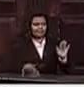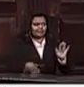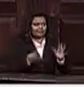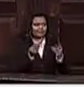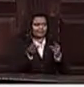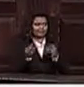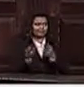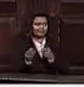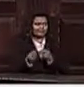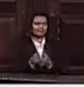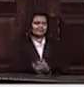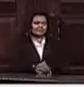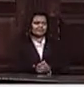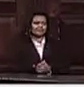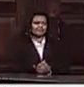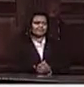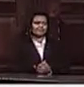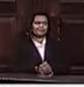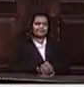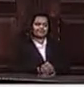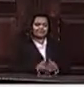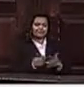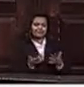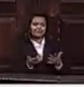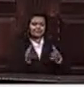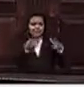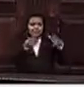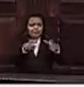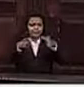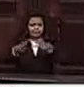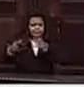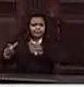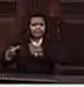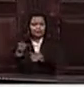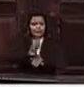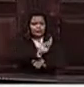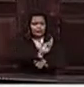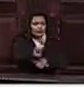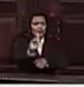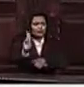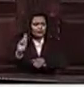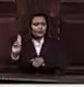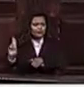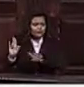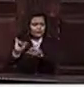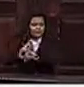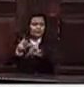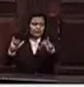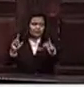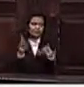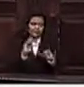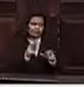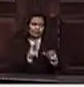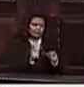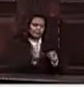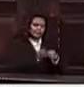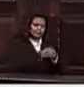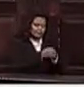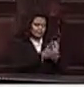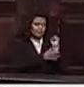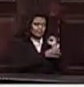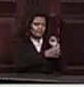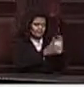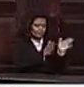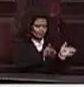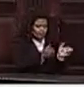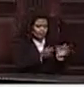de criminalidade. E é curioso que essa área, o total dessa área,